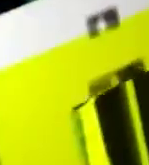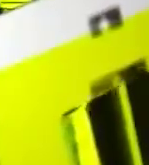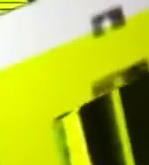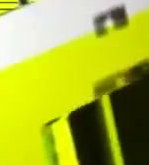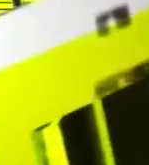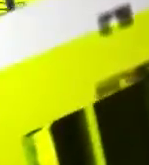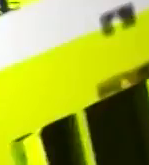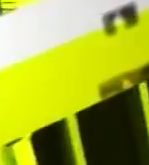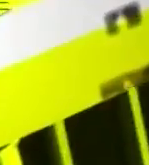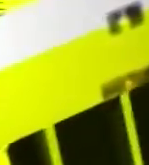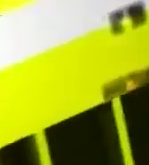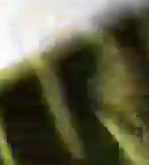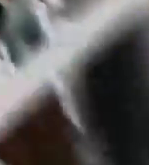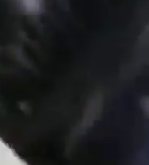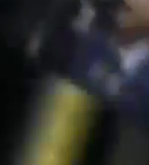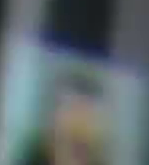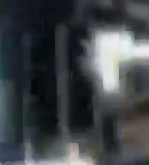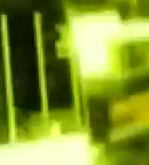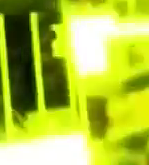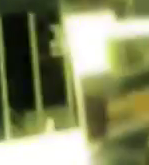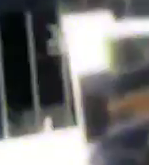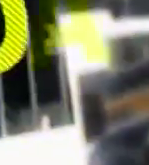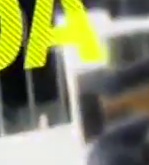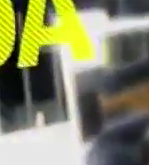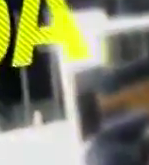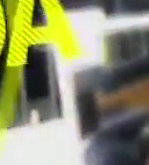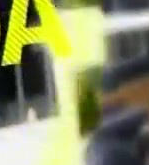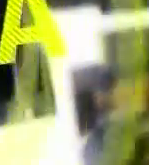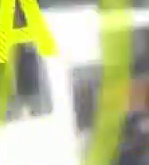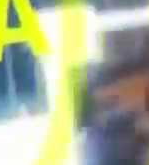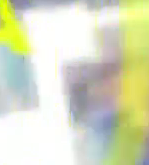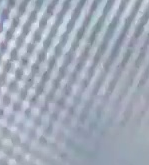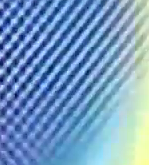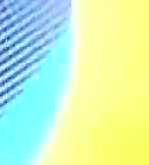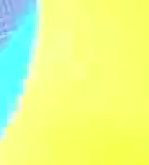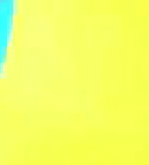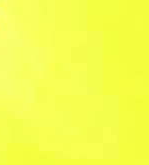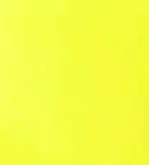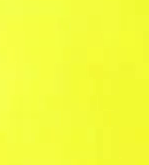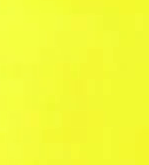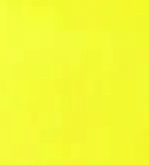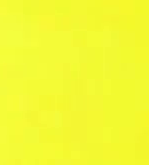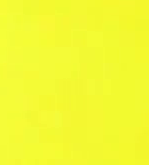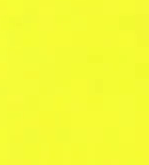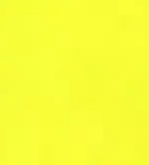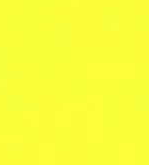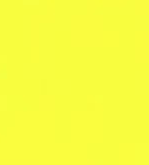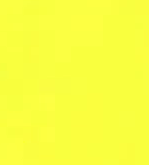Um segundo encaminhamento. Ministério de Santos, no meu estado de São Paulo.